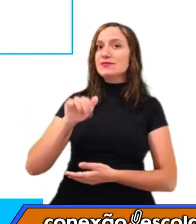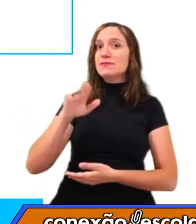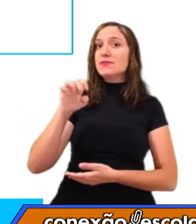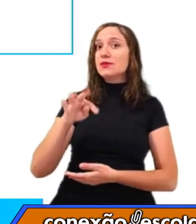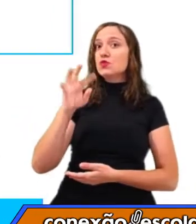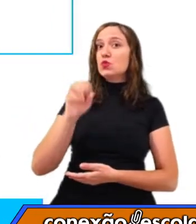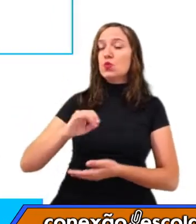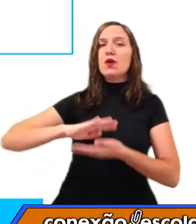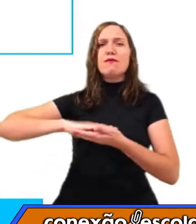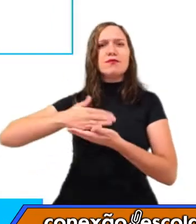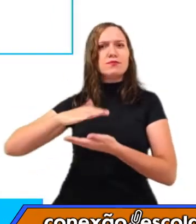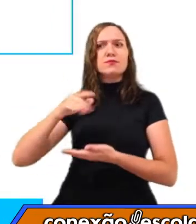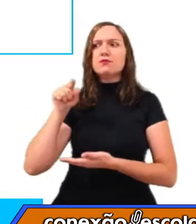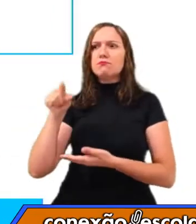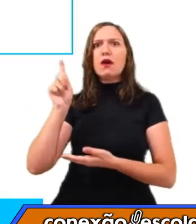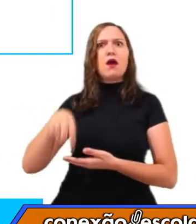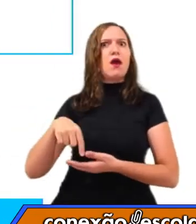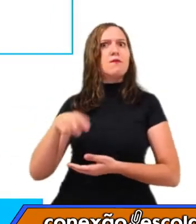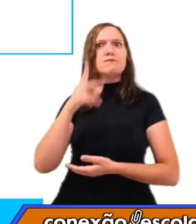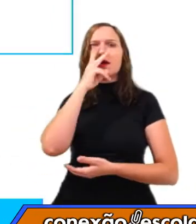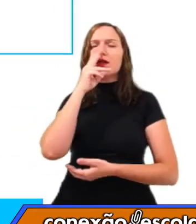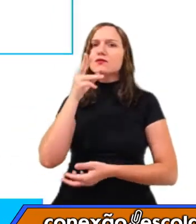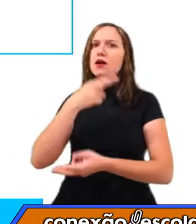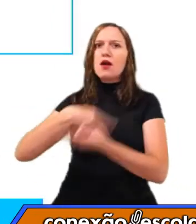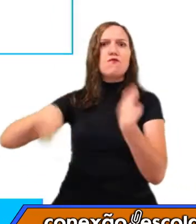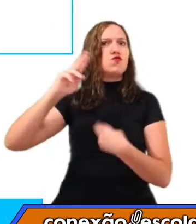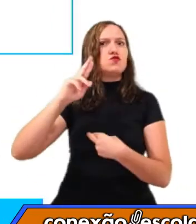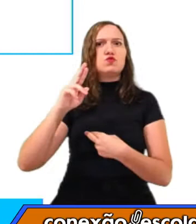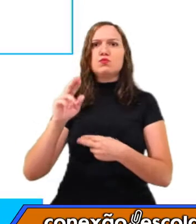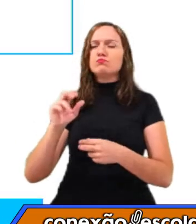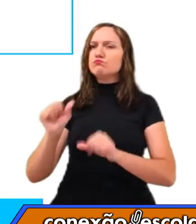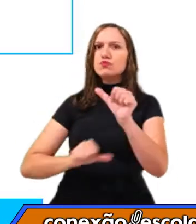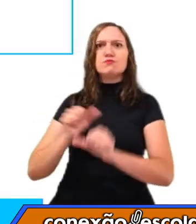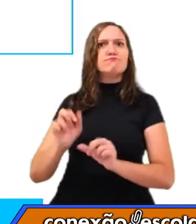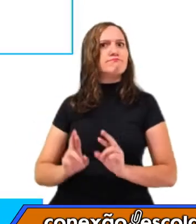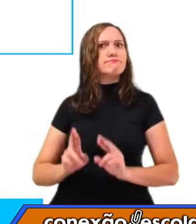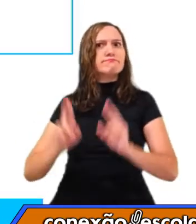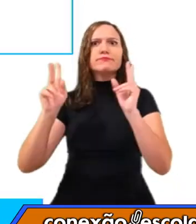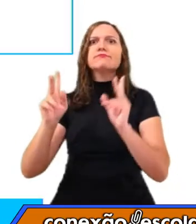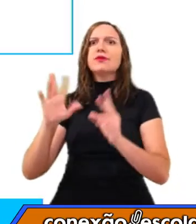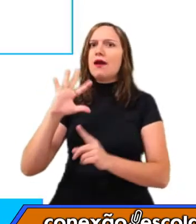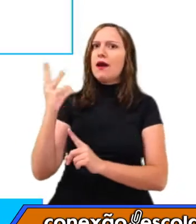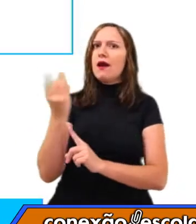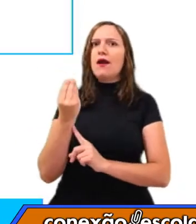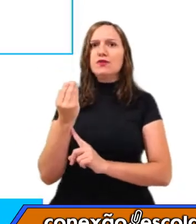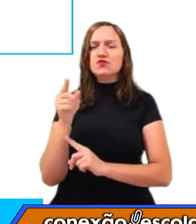uma revolução nas artes, né? Nesse período surgiram, então,